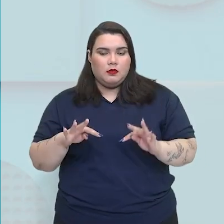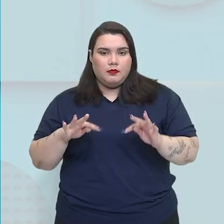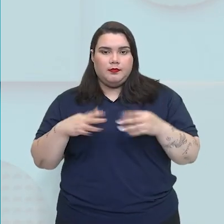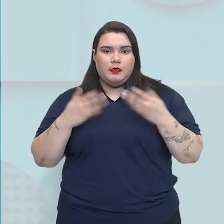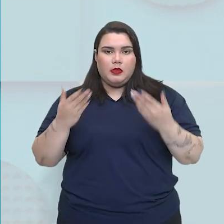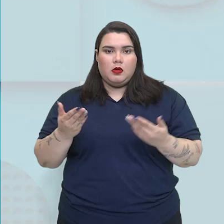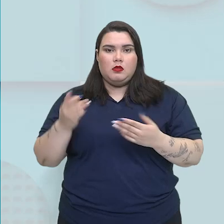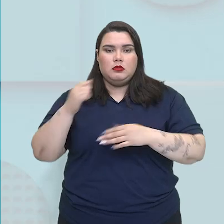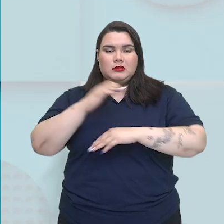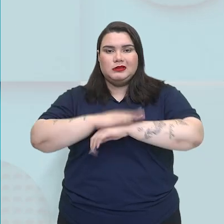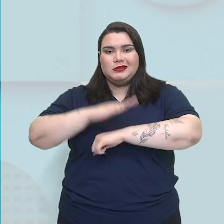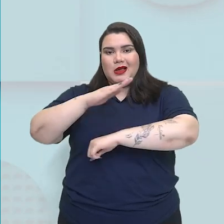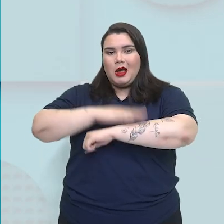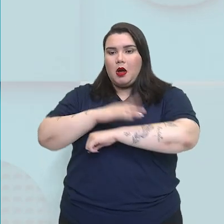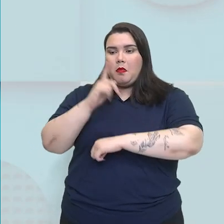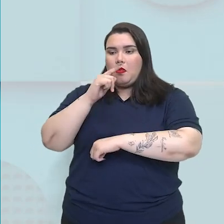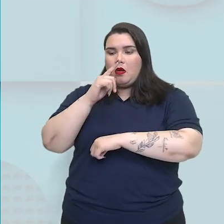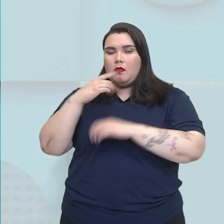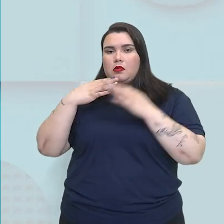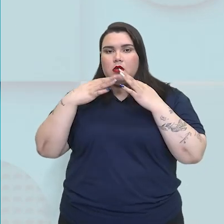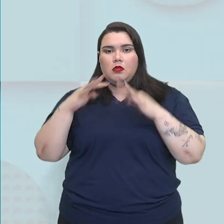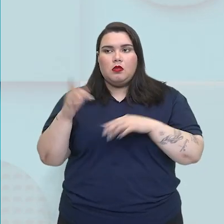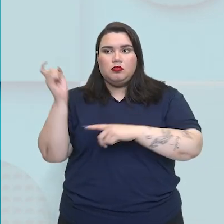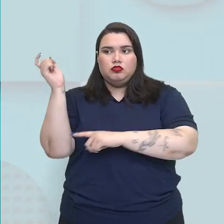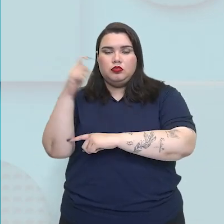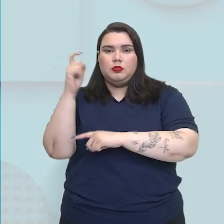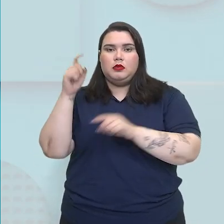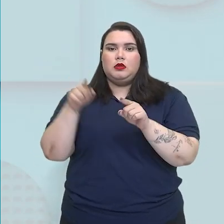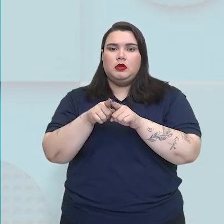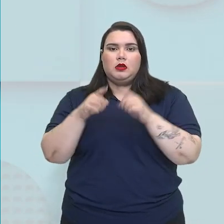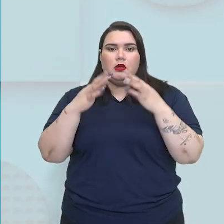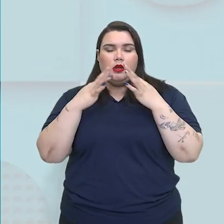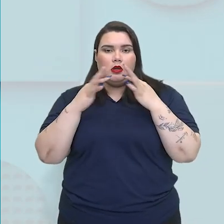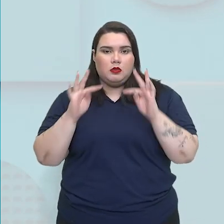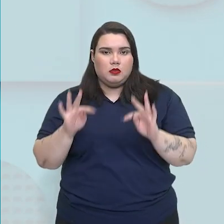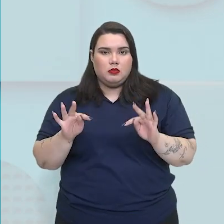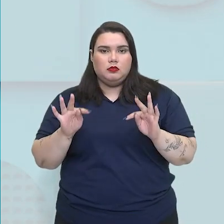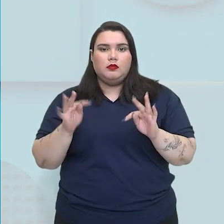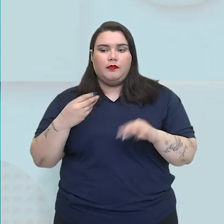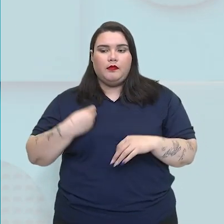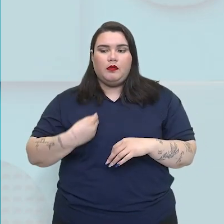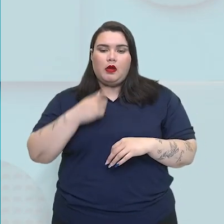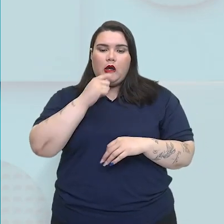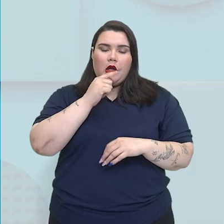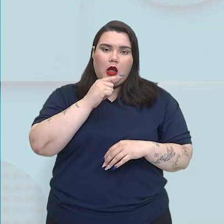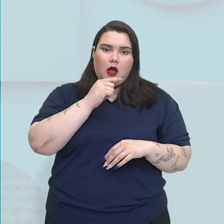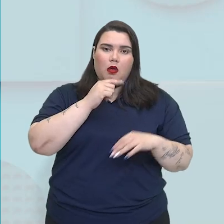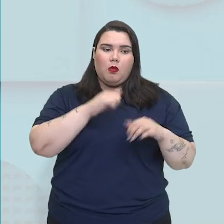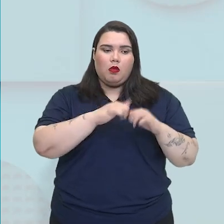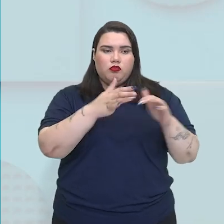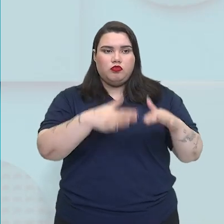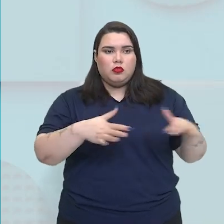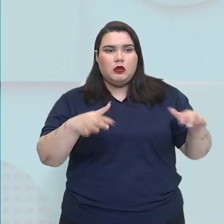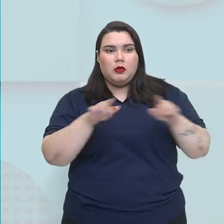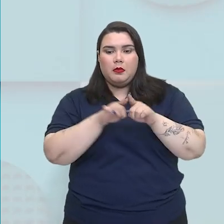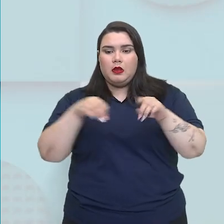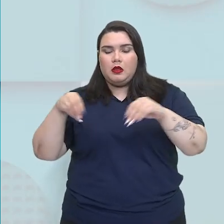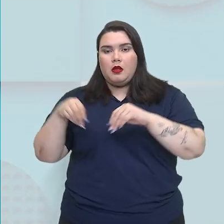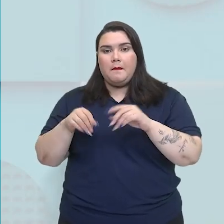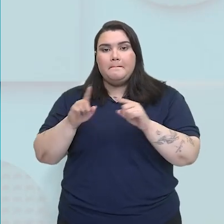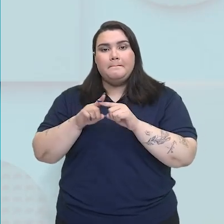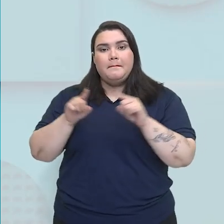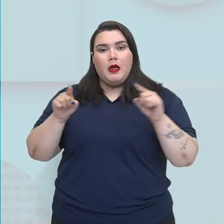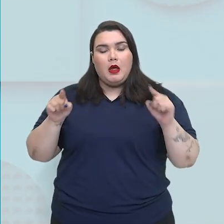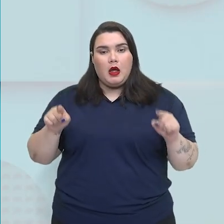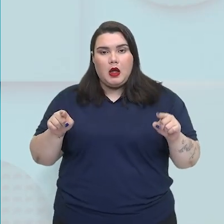sapo ele é próprio da água, né? Assim como o escorpião, o escorpião ele também está entre a água e a terra. Porém, o